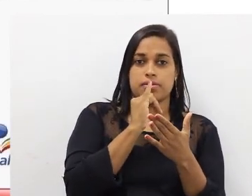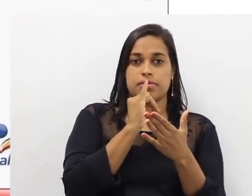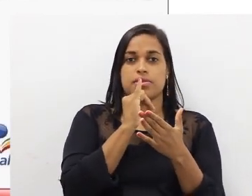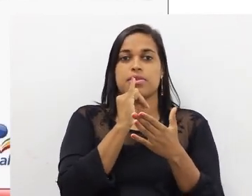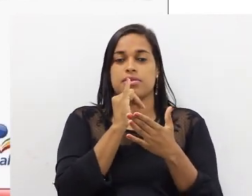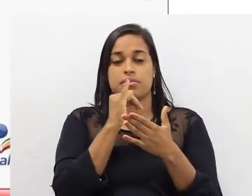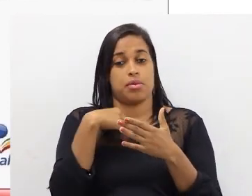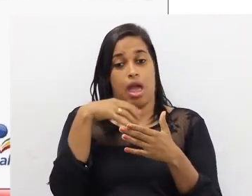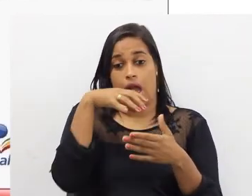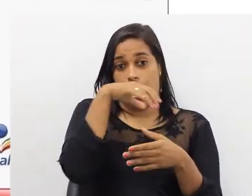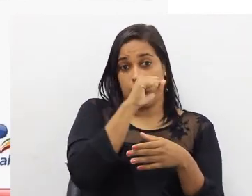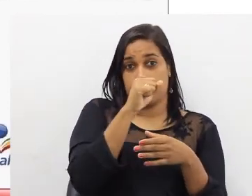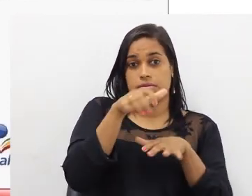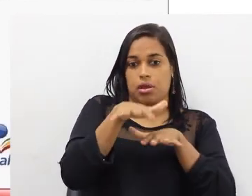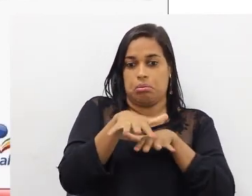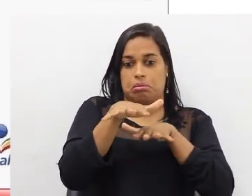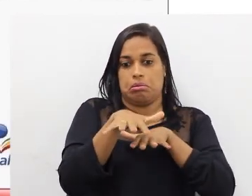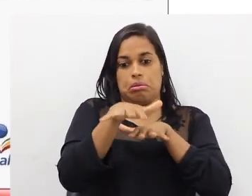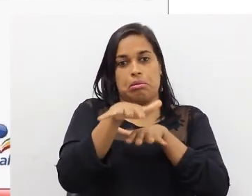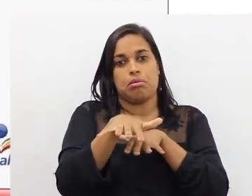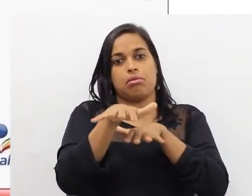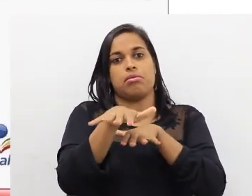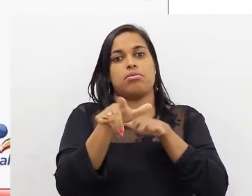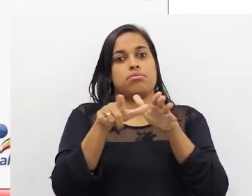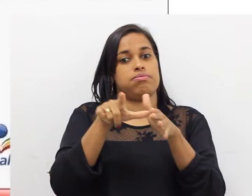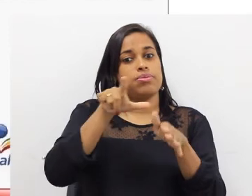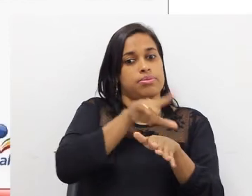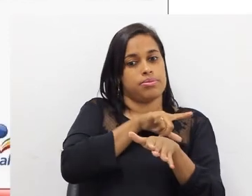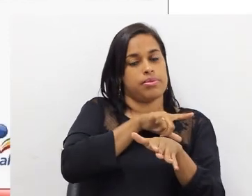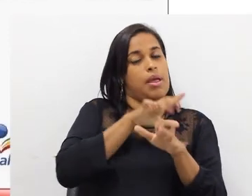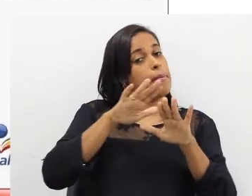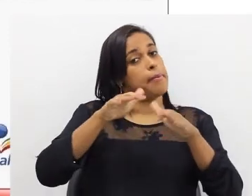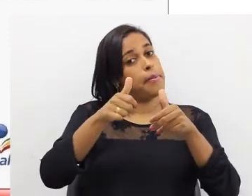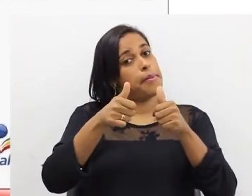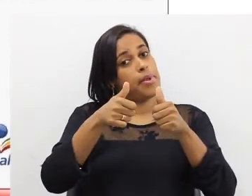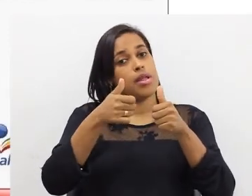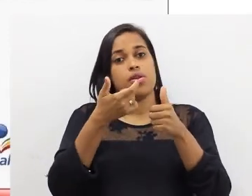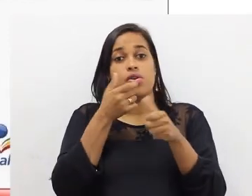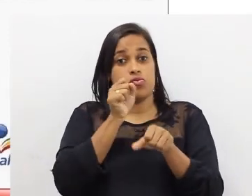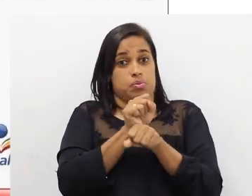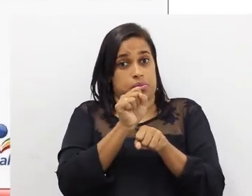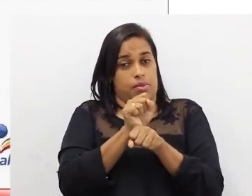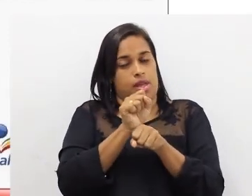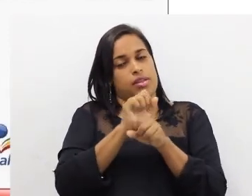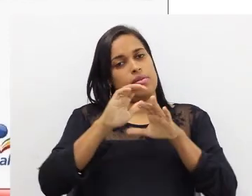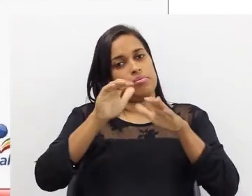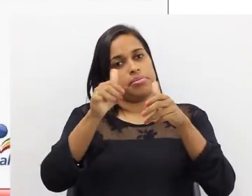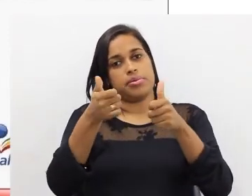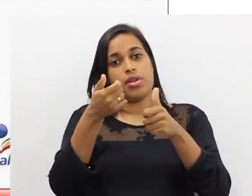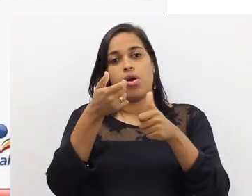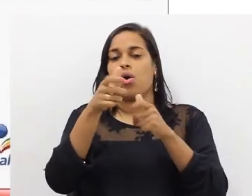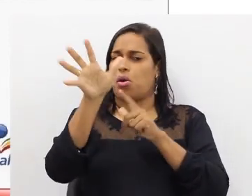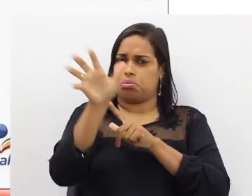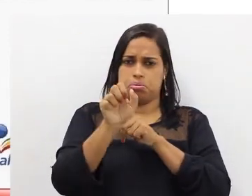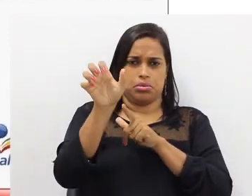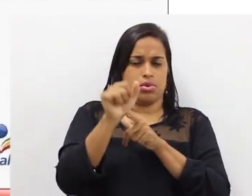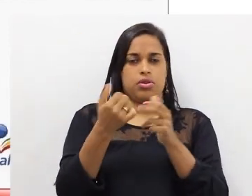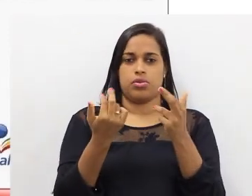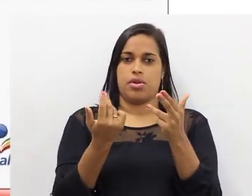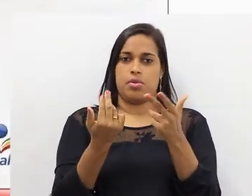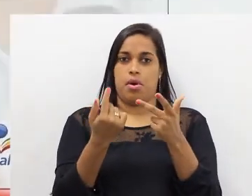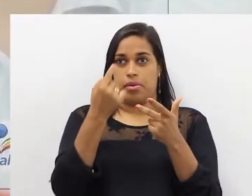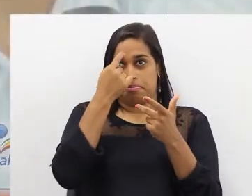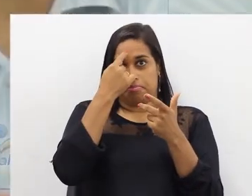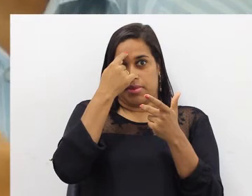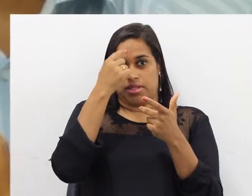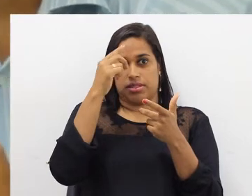curto não é o mais rápido. É melhor você andar um pouco mais quilômetros e chega mais rápido. O roteador pensa da mesma forma.